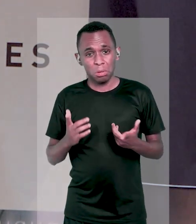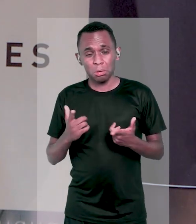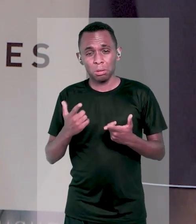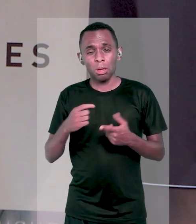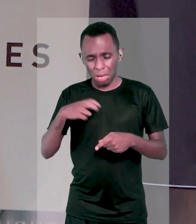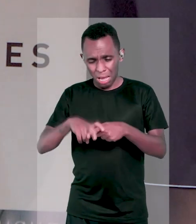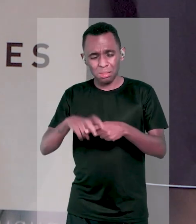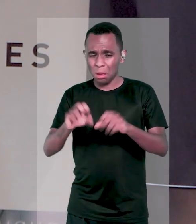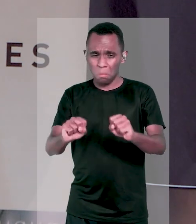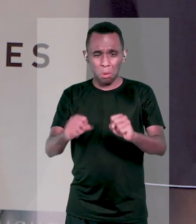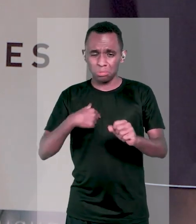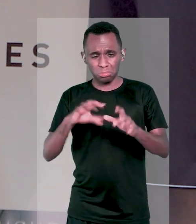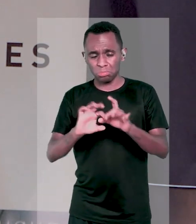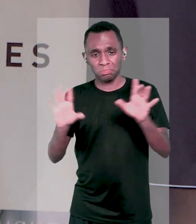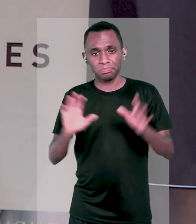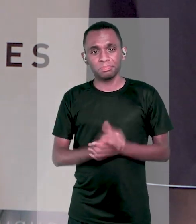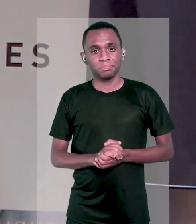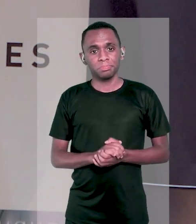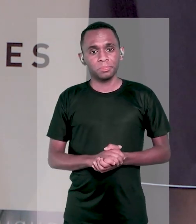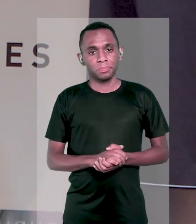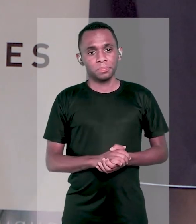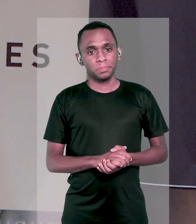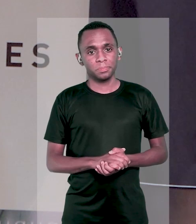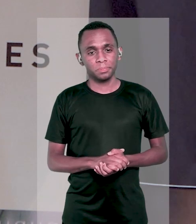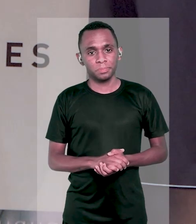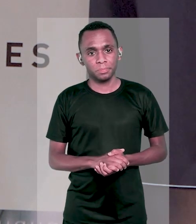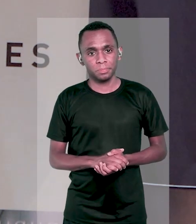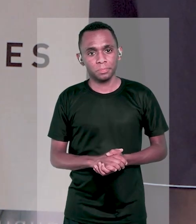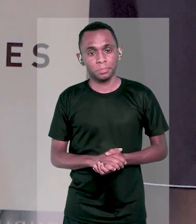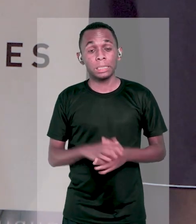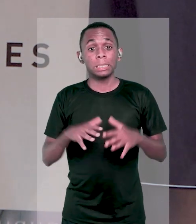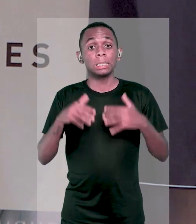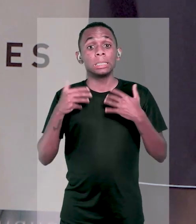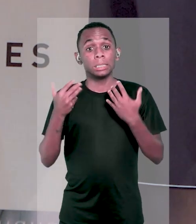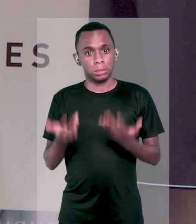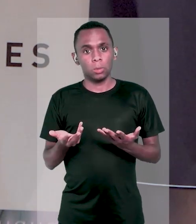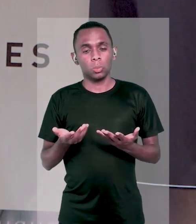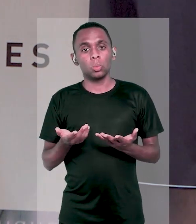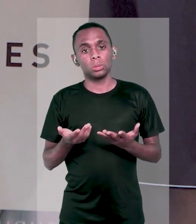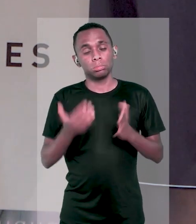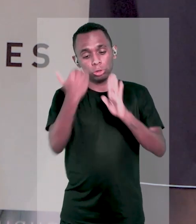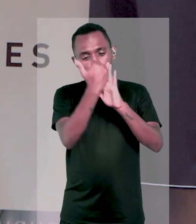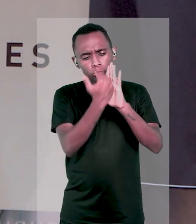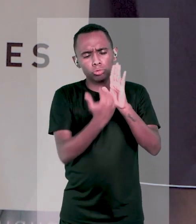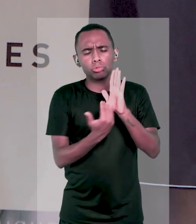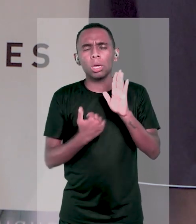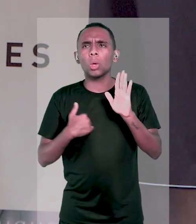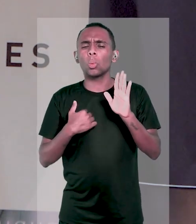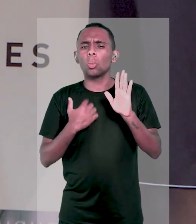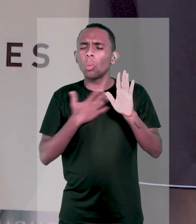indicação de idade para o acesso foi censurada pela própria prefeitura